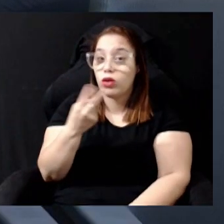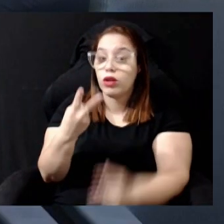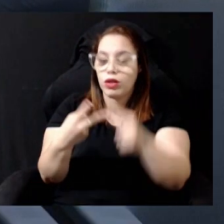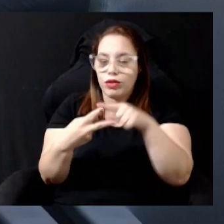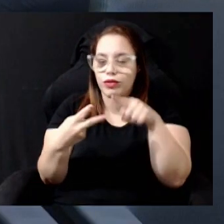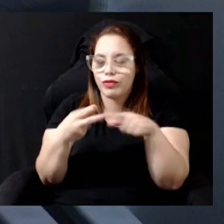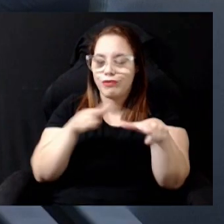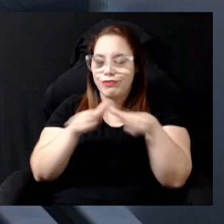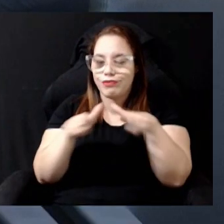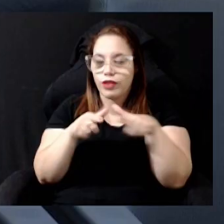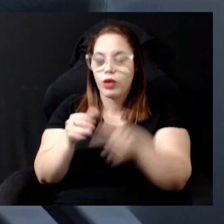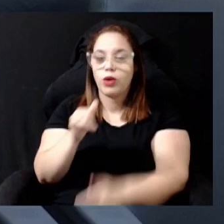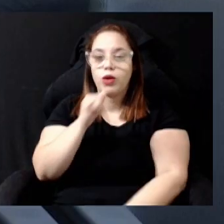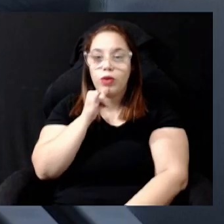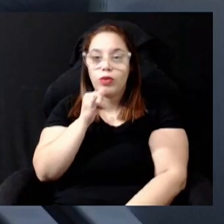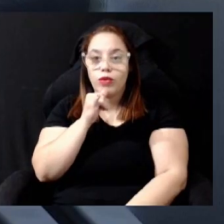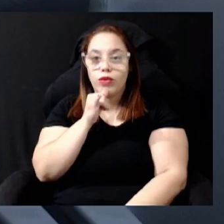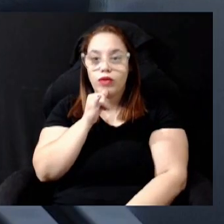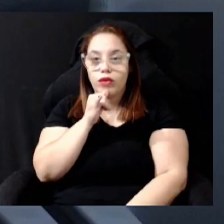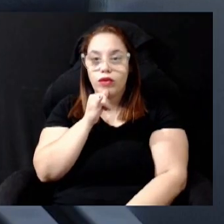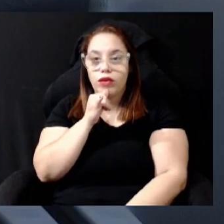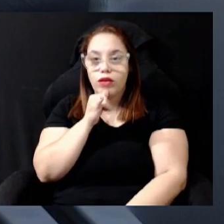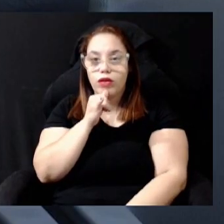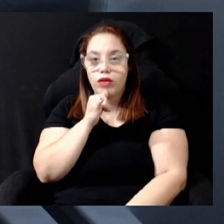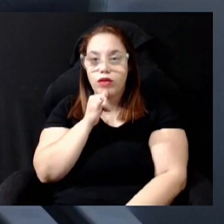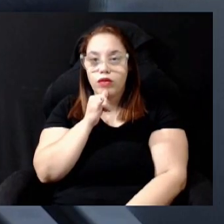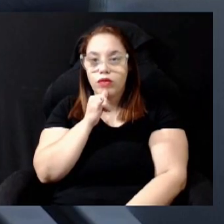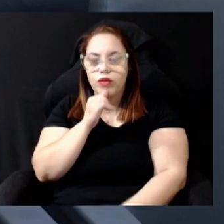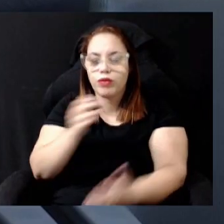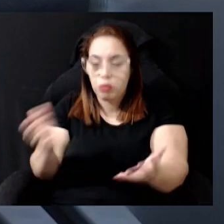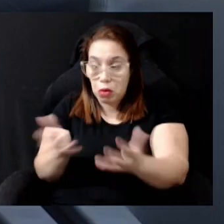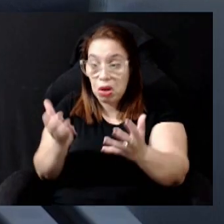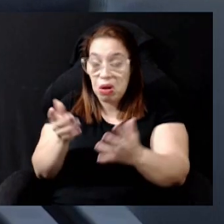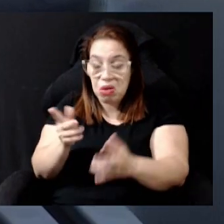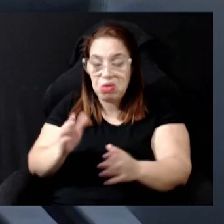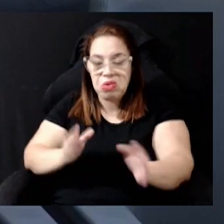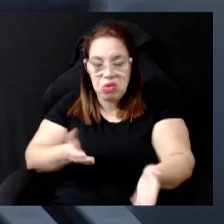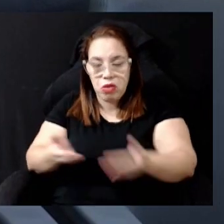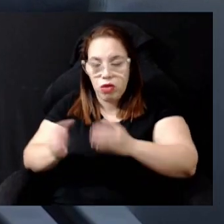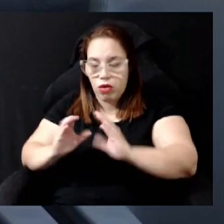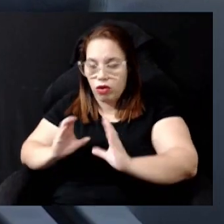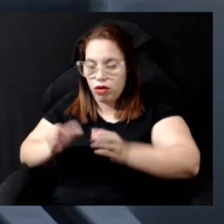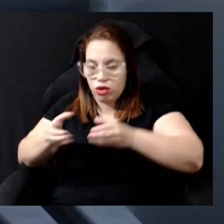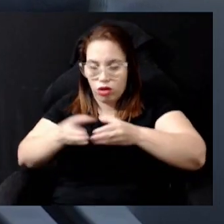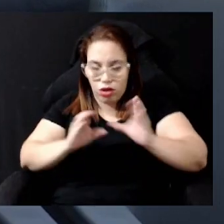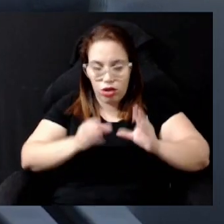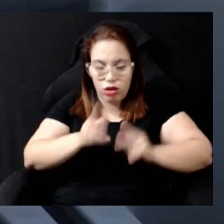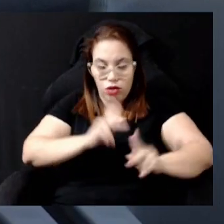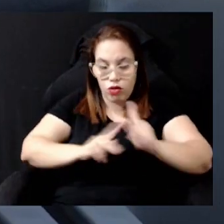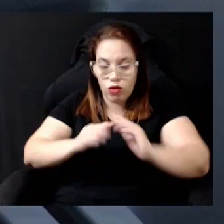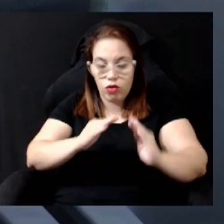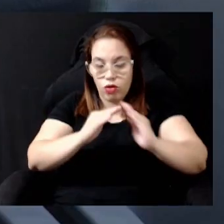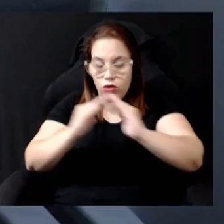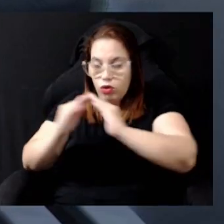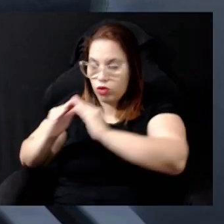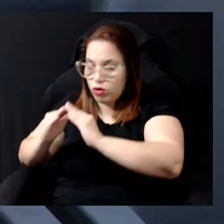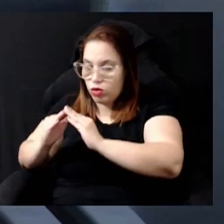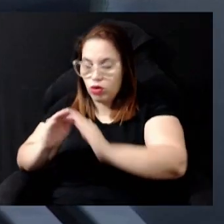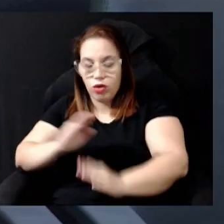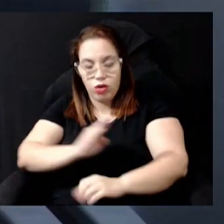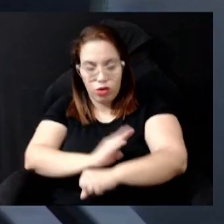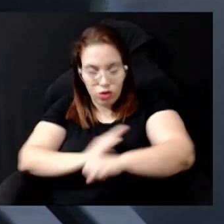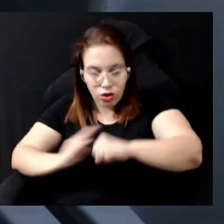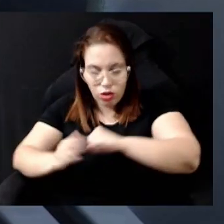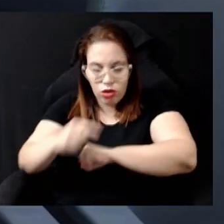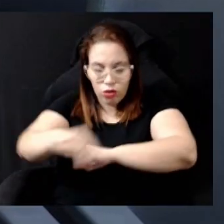exemplo, tiveram uma grande participação da população, né, dos moradores ali do bairro, do entorno. Como